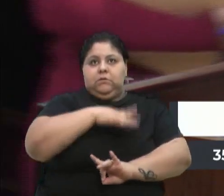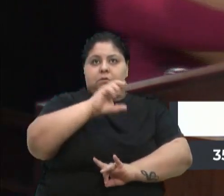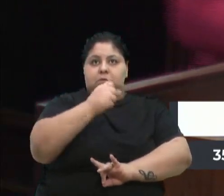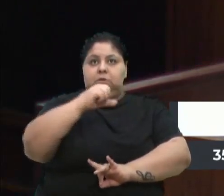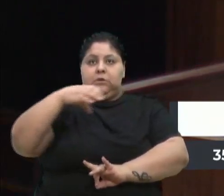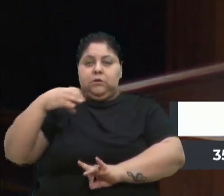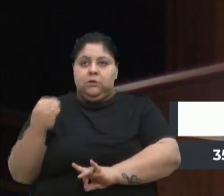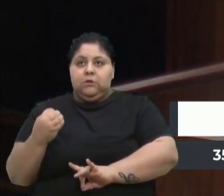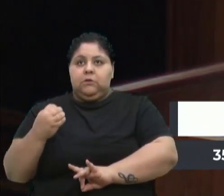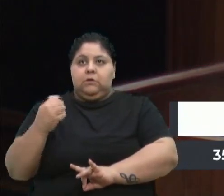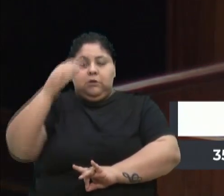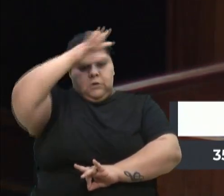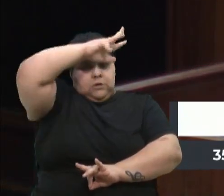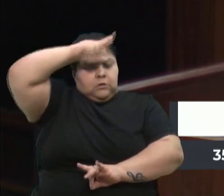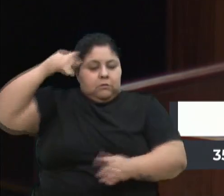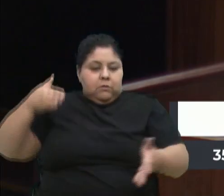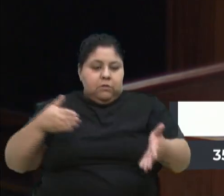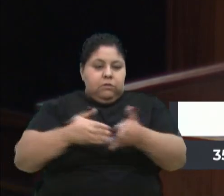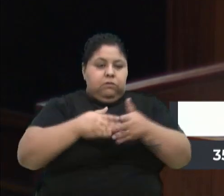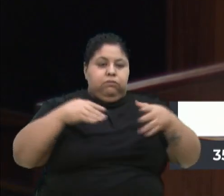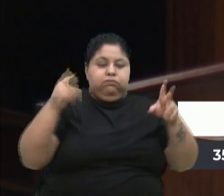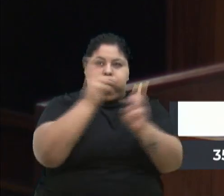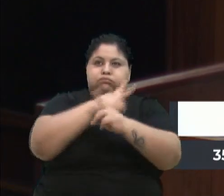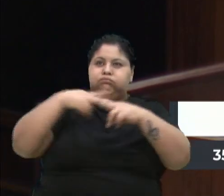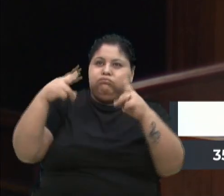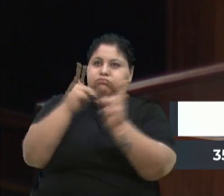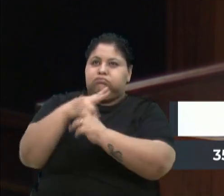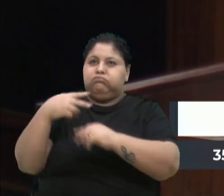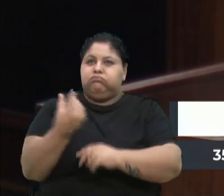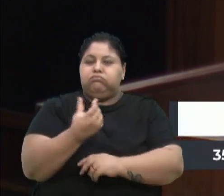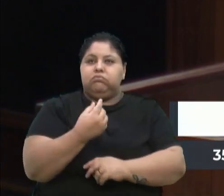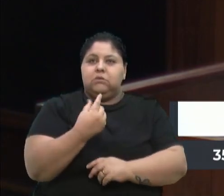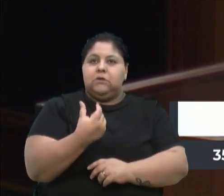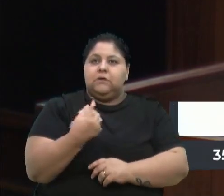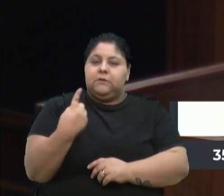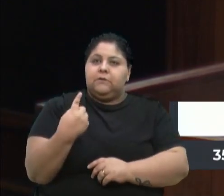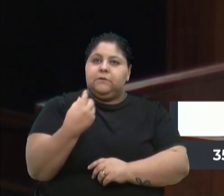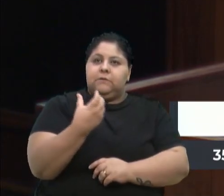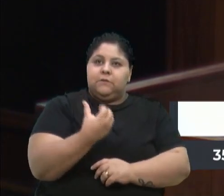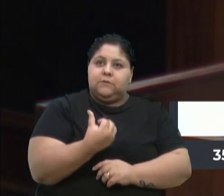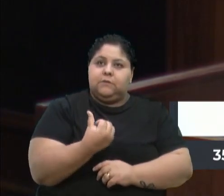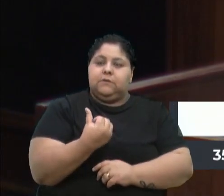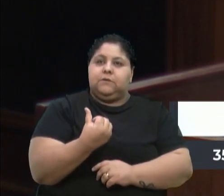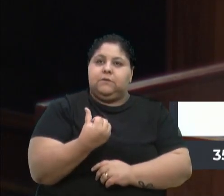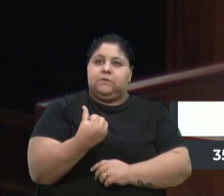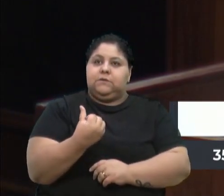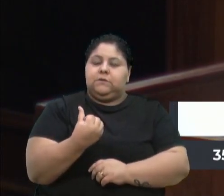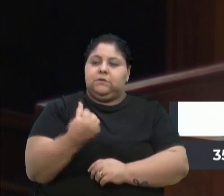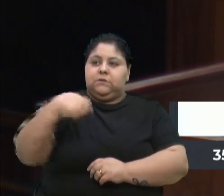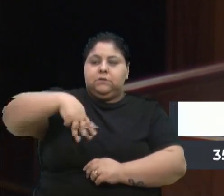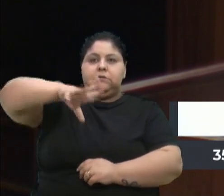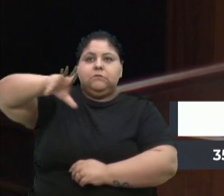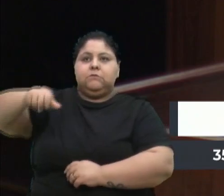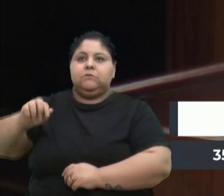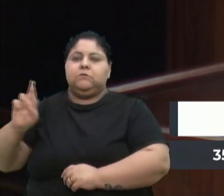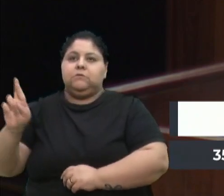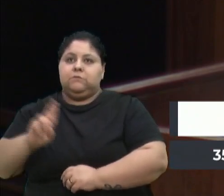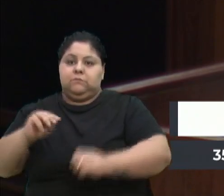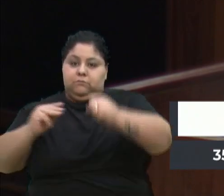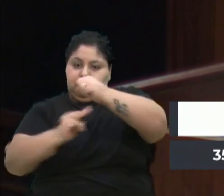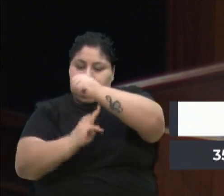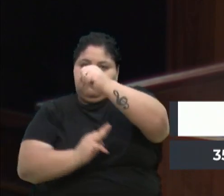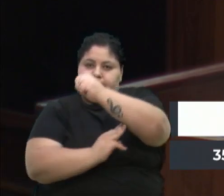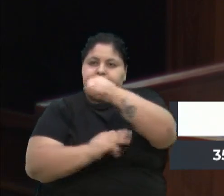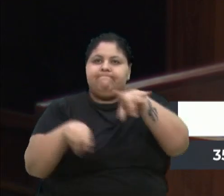ciclone. 16 milhões para a reconstrução de uma ponte na rodovia na BR-116 e 26 milhões o Ministério